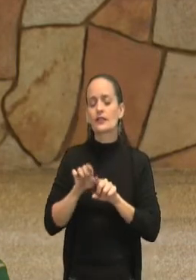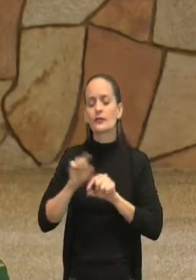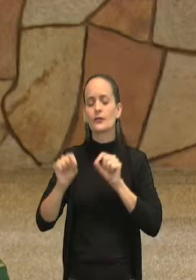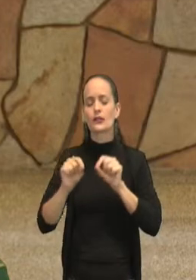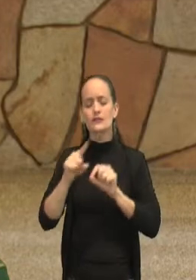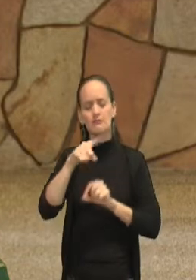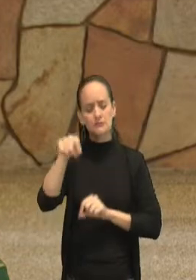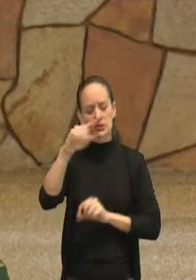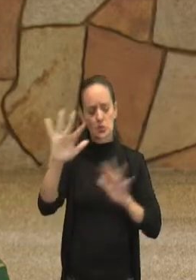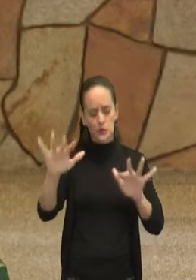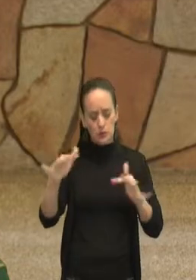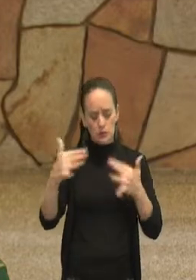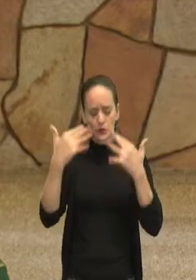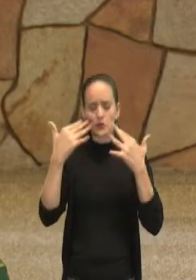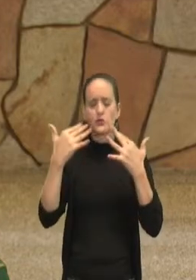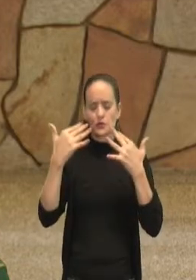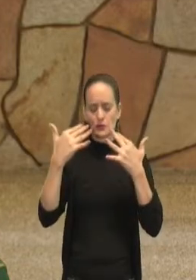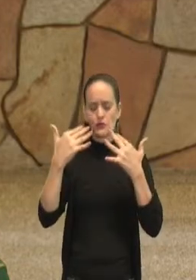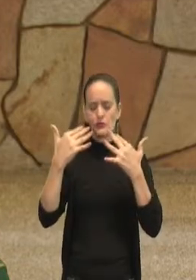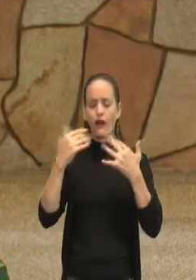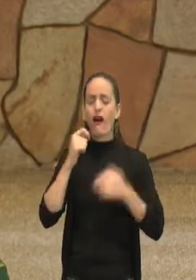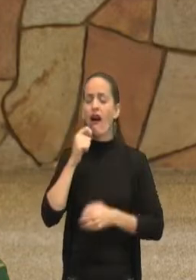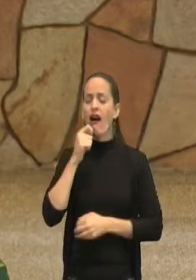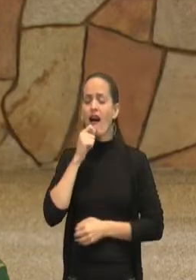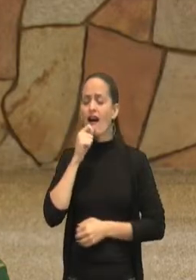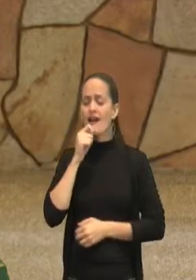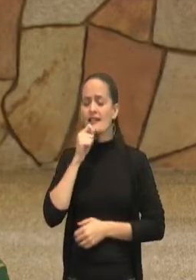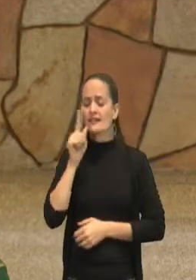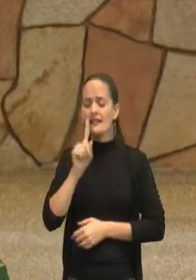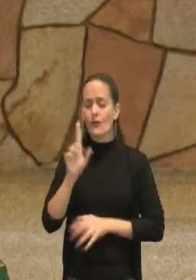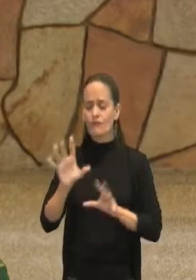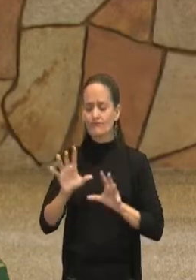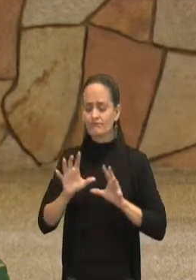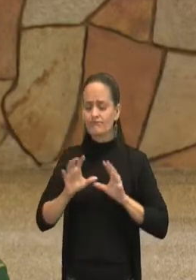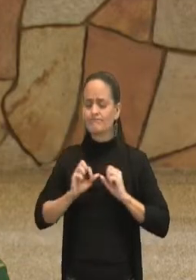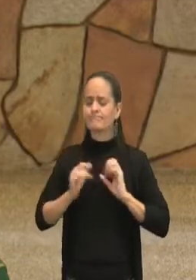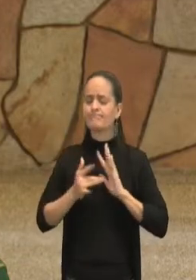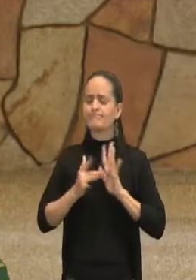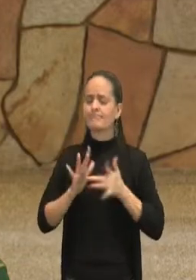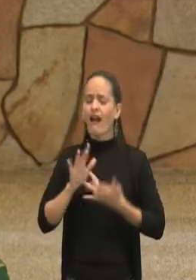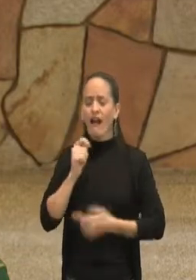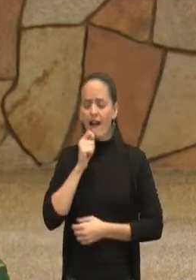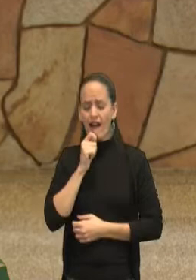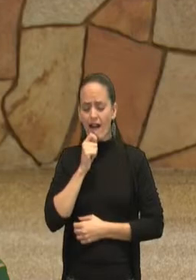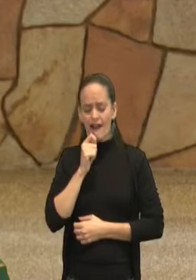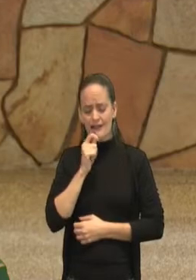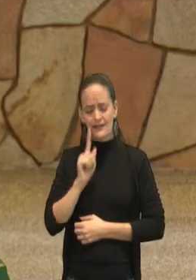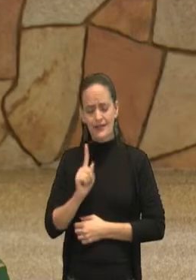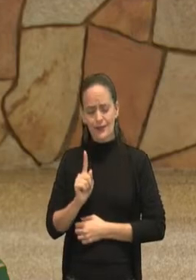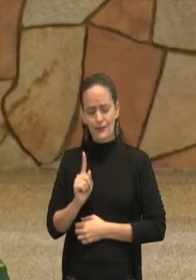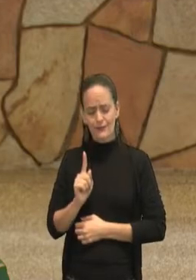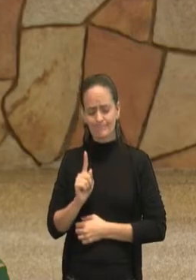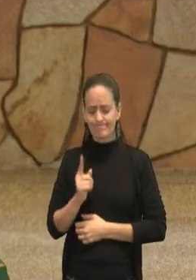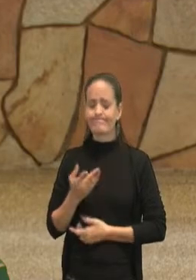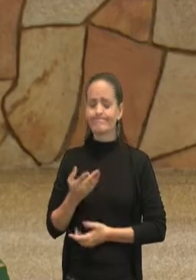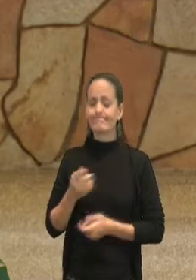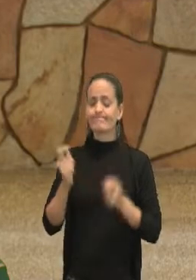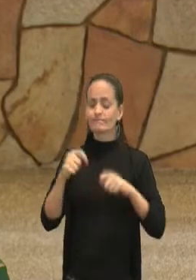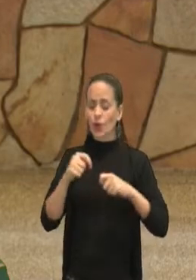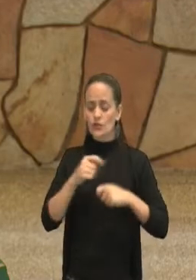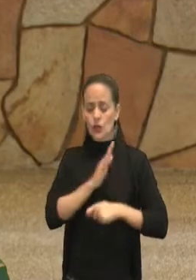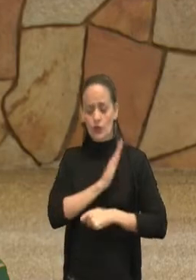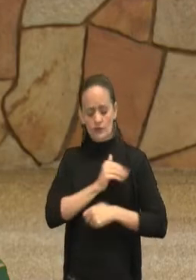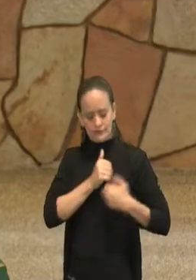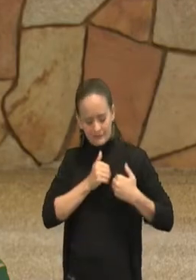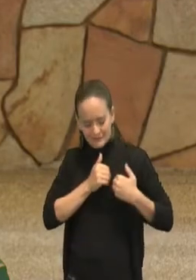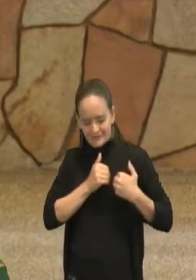nesse tempo, que porventura ainda não tenham aceitado esse convite, ainda não tenham recebido esse chamado, que eles possam abrir o coração